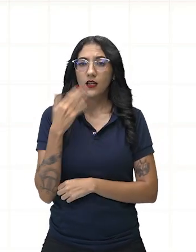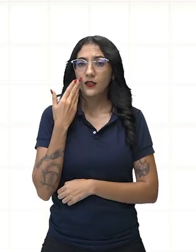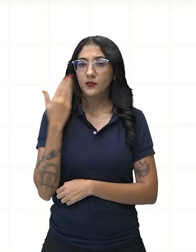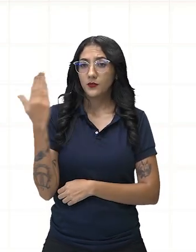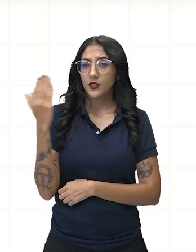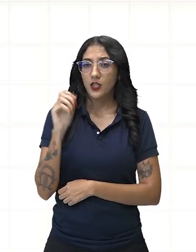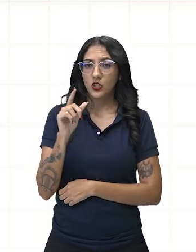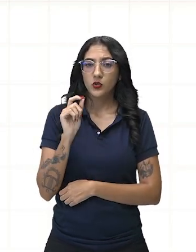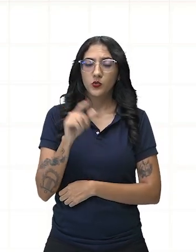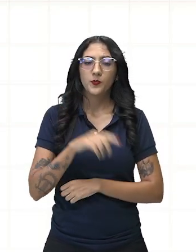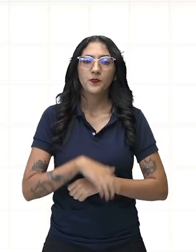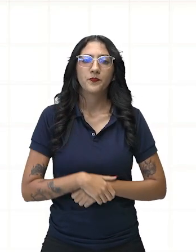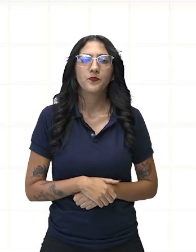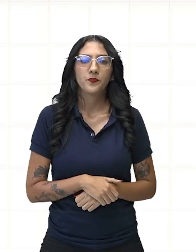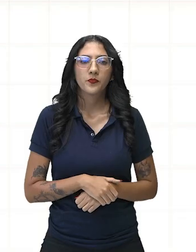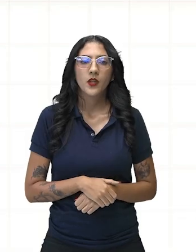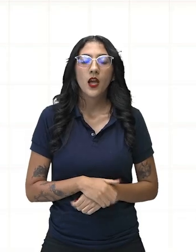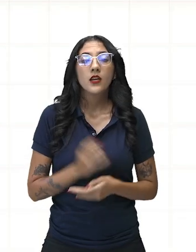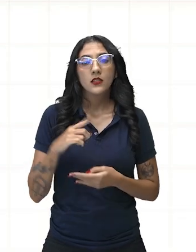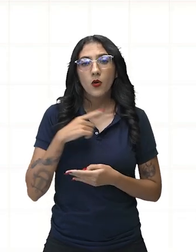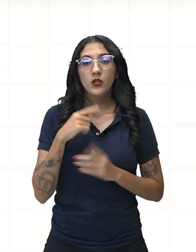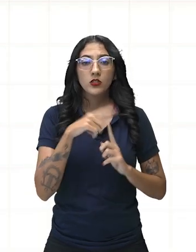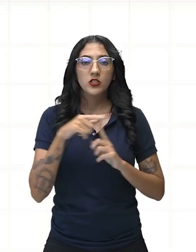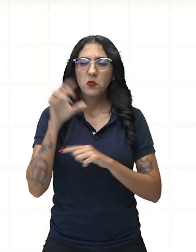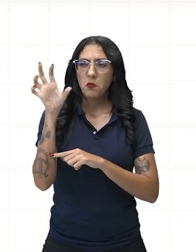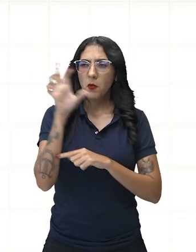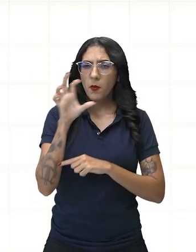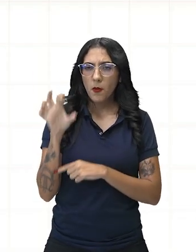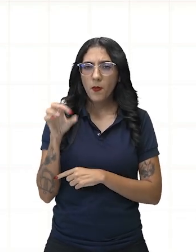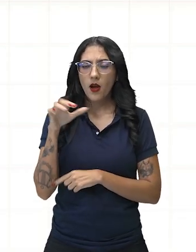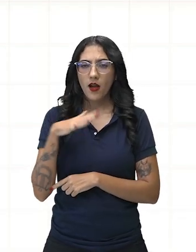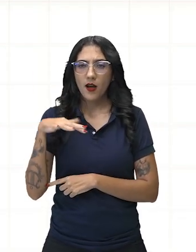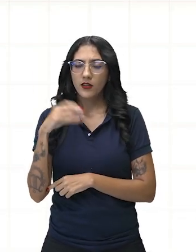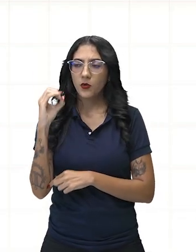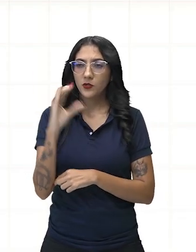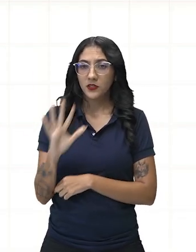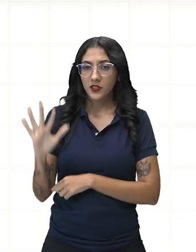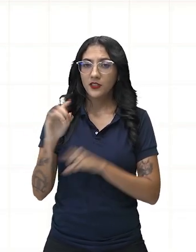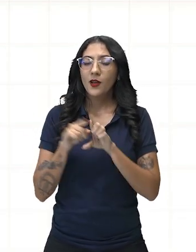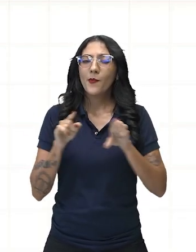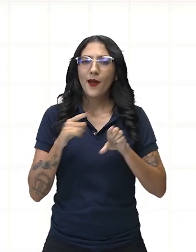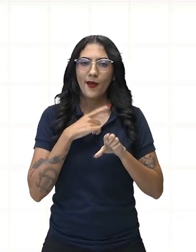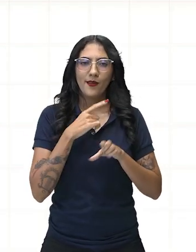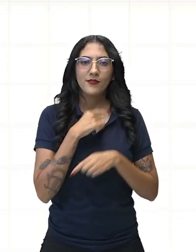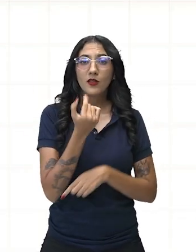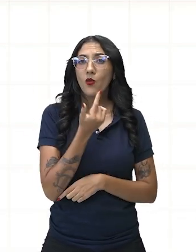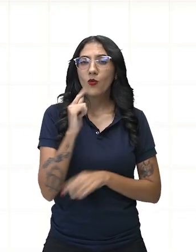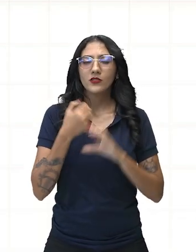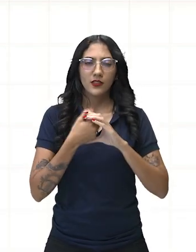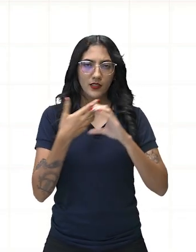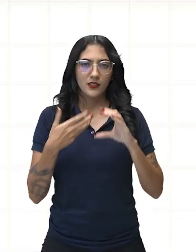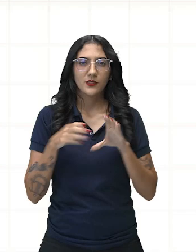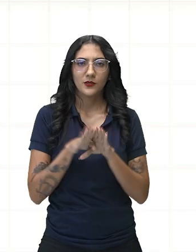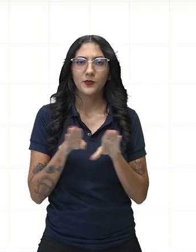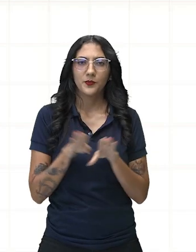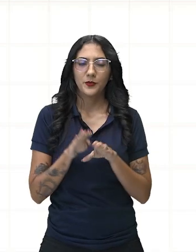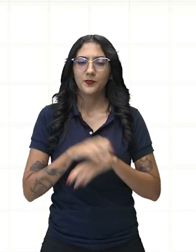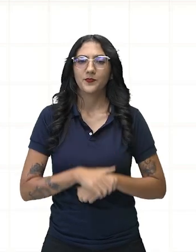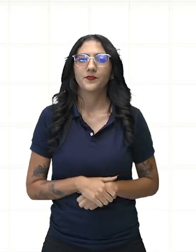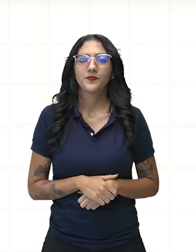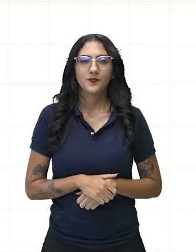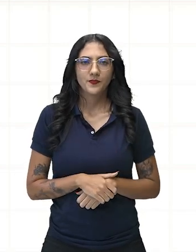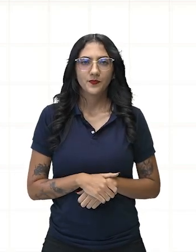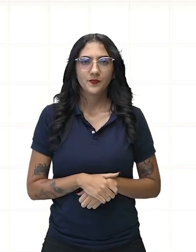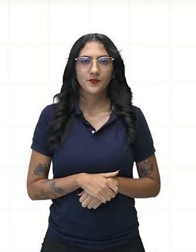aqui. Essa é uma das formas de regionalizar a Oceania. Claro que nós temos outras, levando em consideração outros aspectos. Destaco